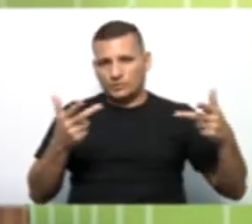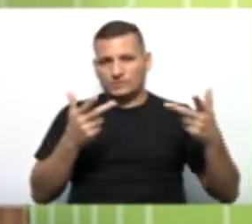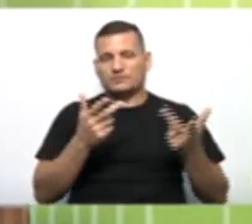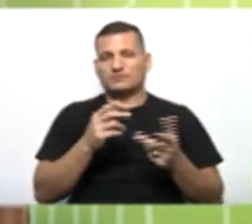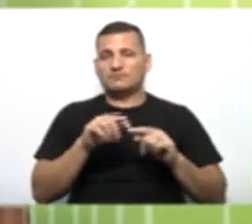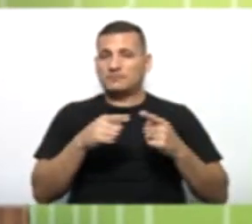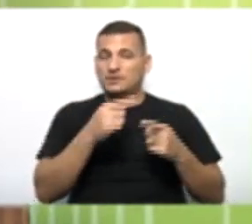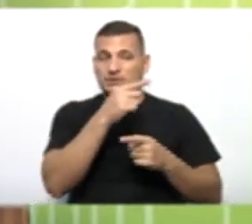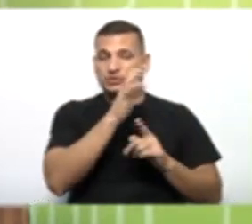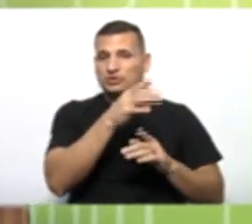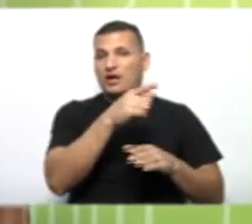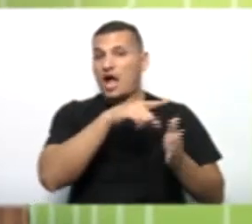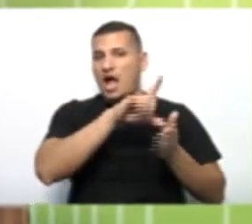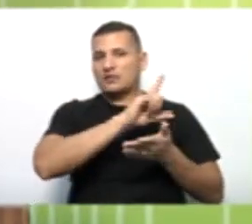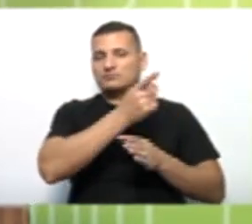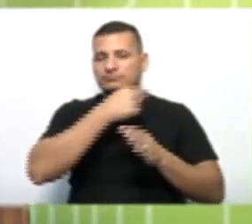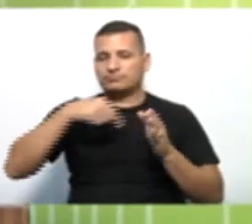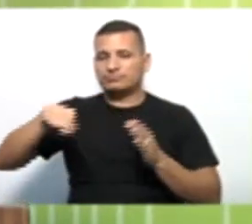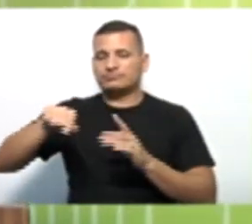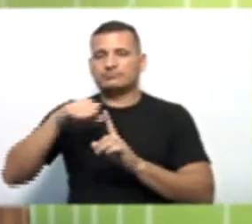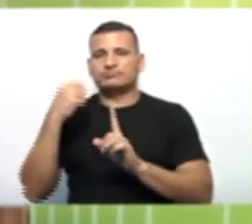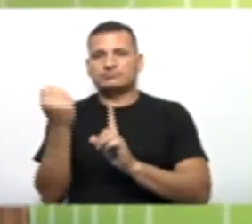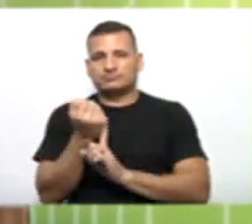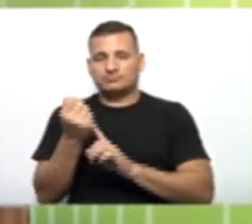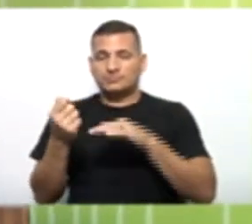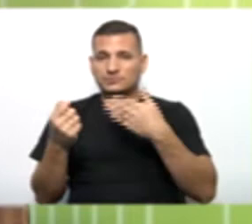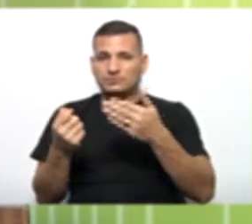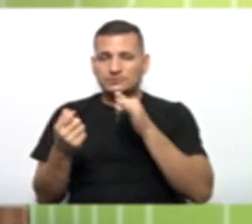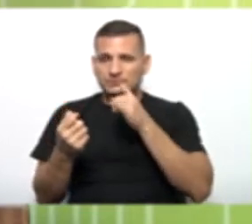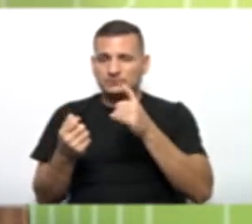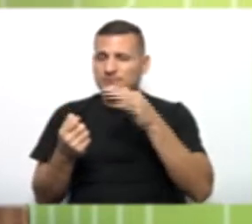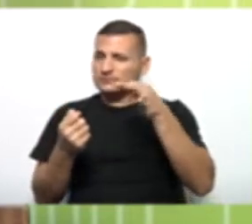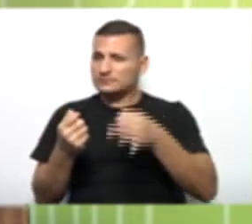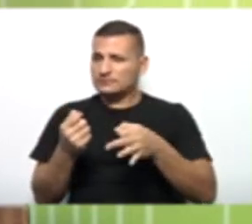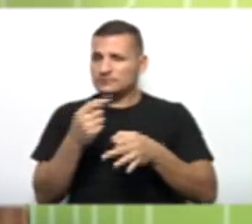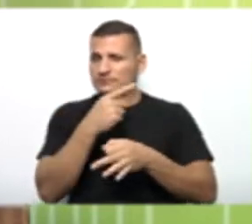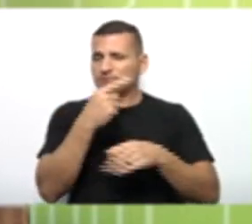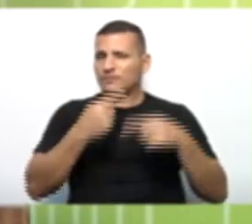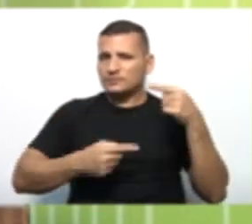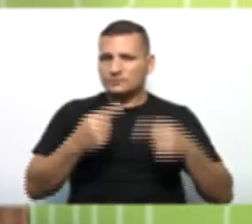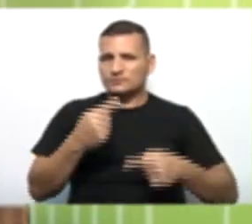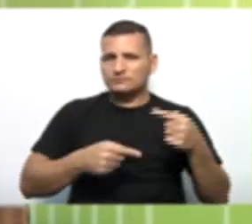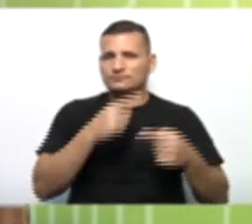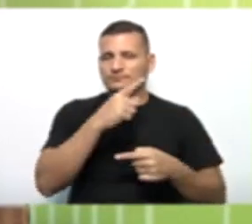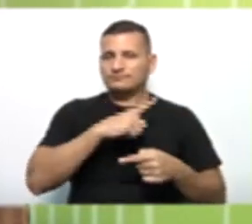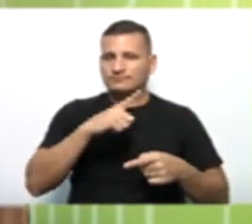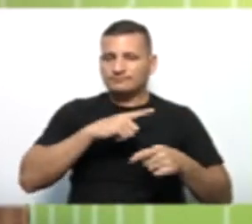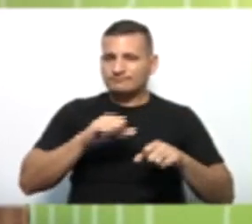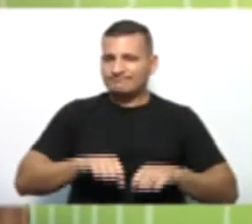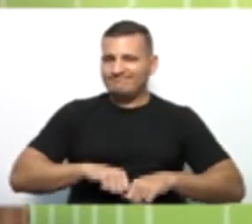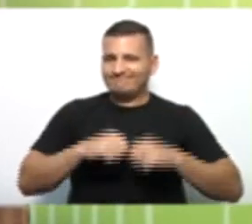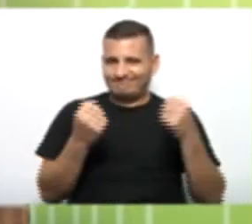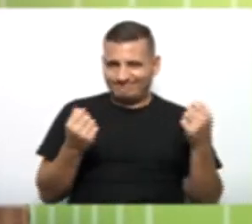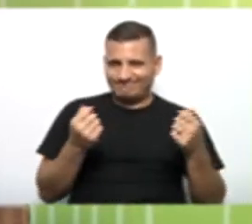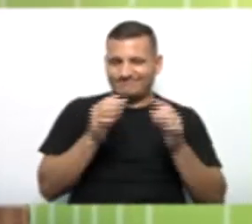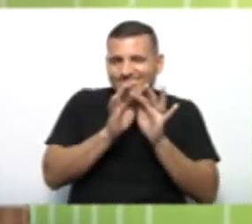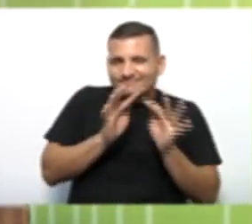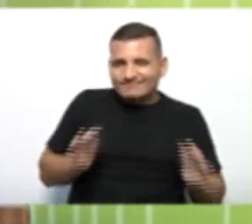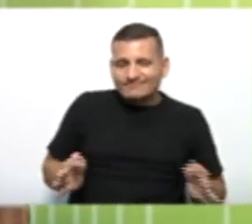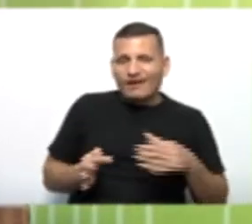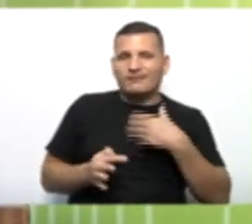estiveram aqui desse lado então com certeza se esse político que se corrompe é se ele está aceitando